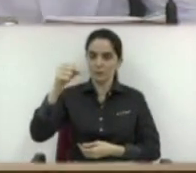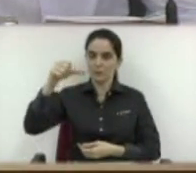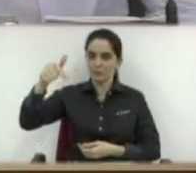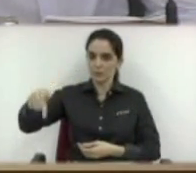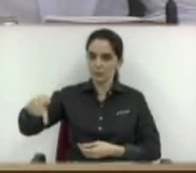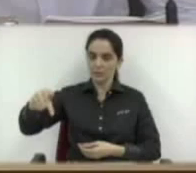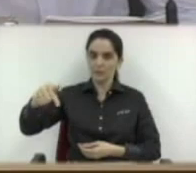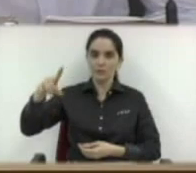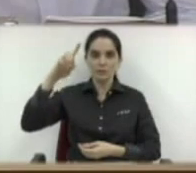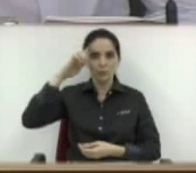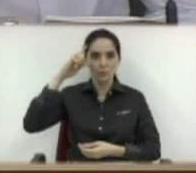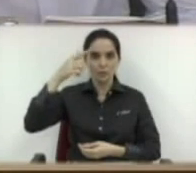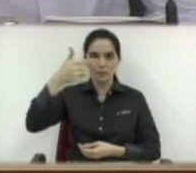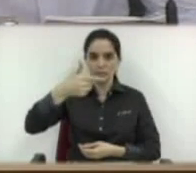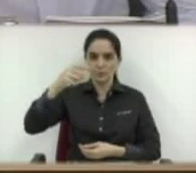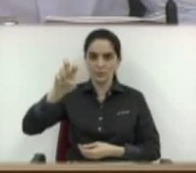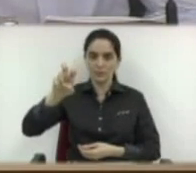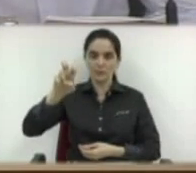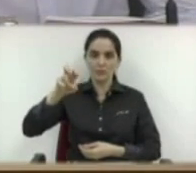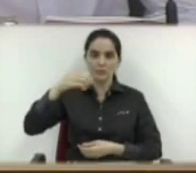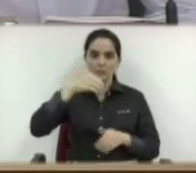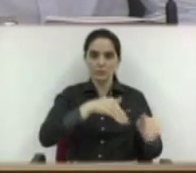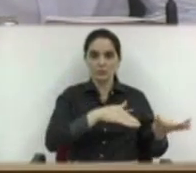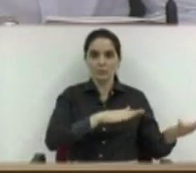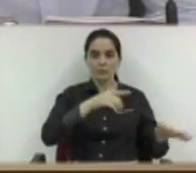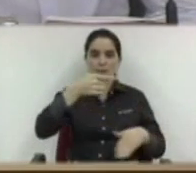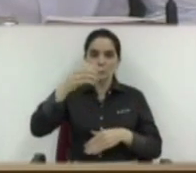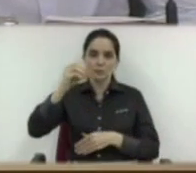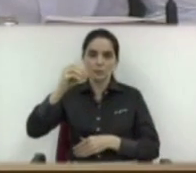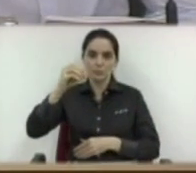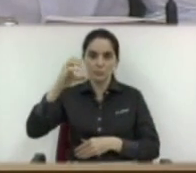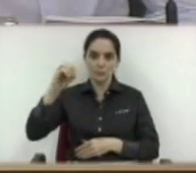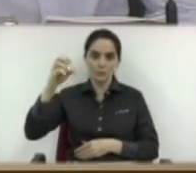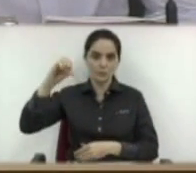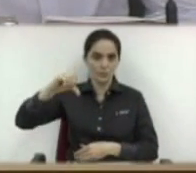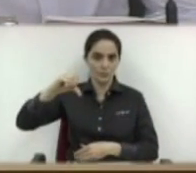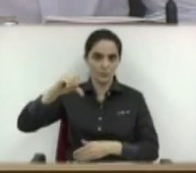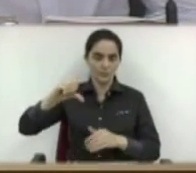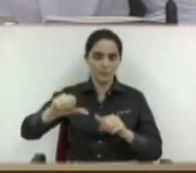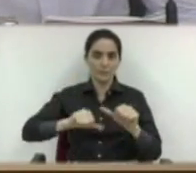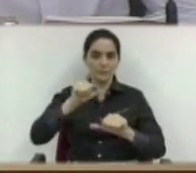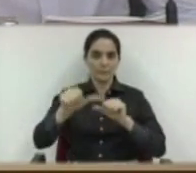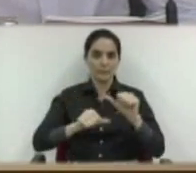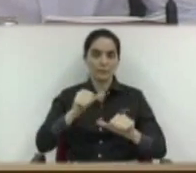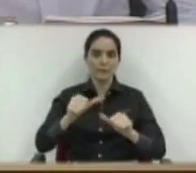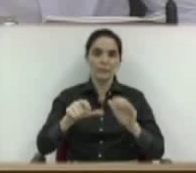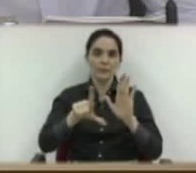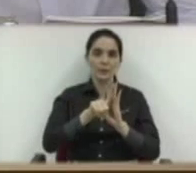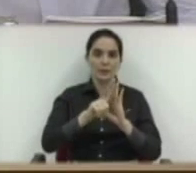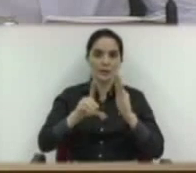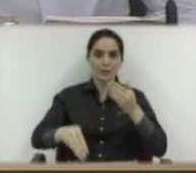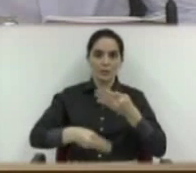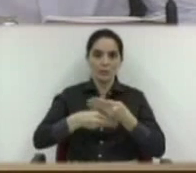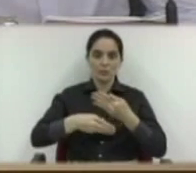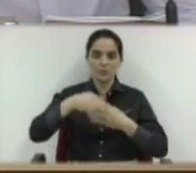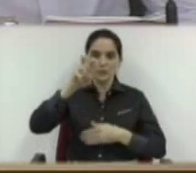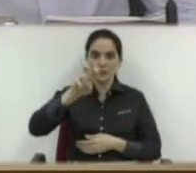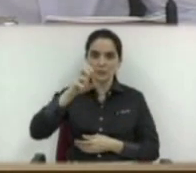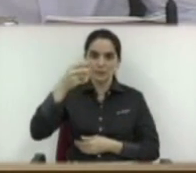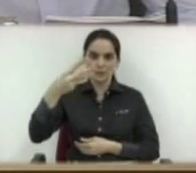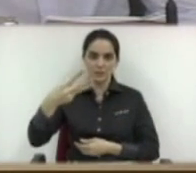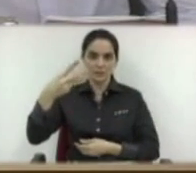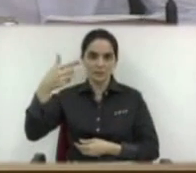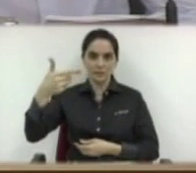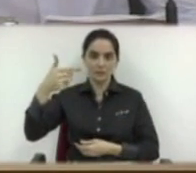487, de 25 de setembro de 2009, alterada pela Lei Complementar 532, de 31